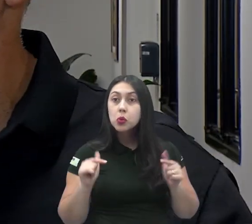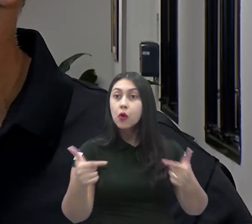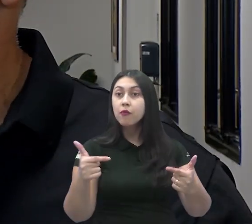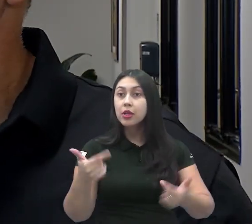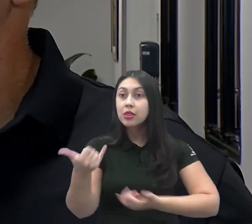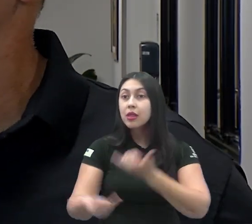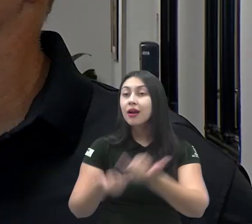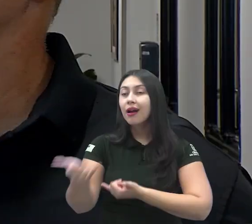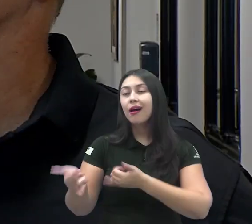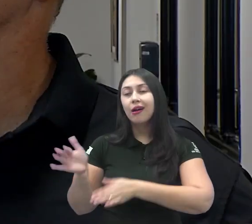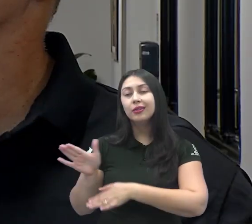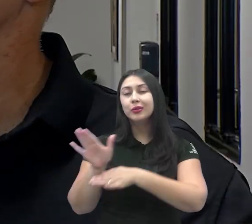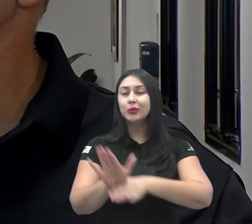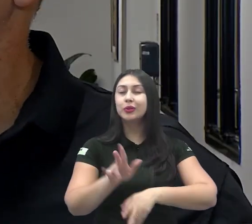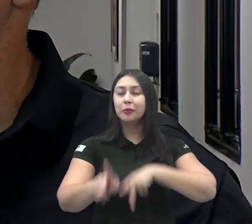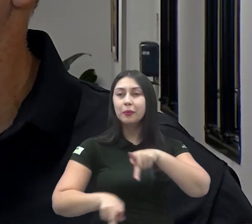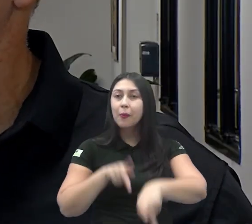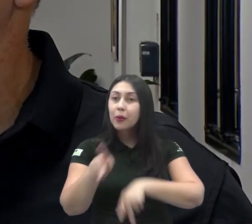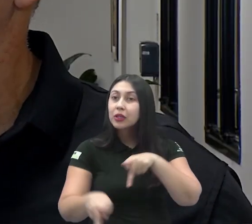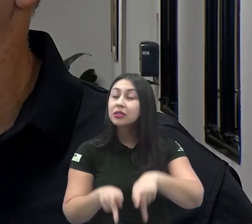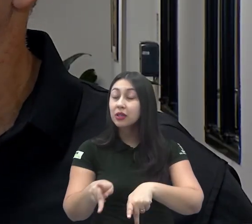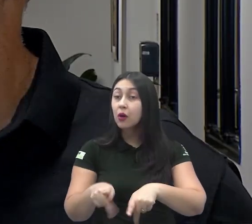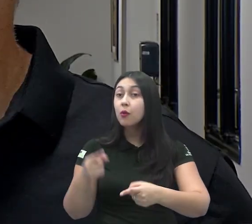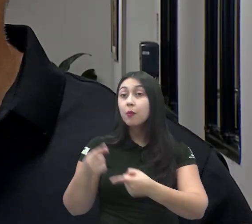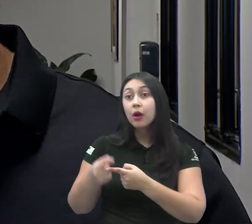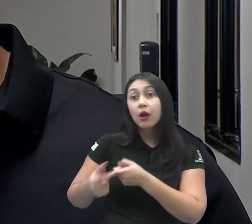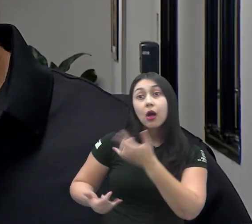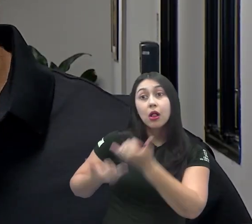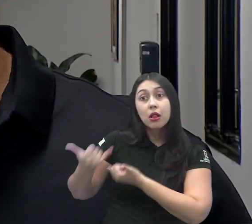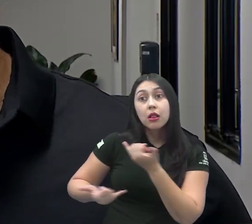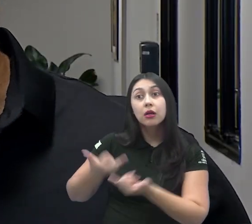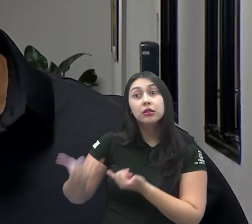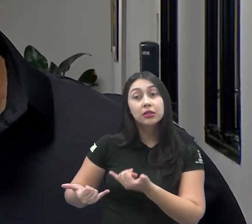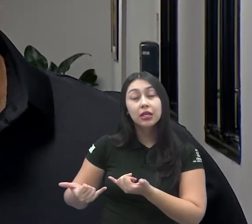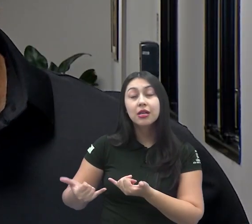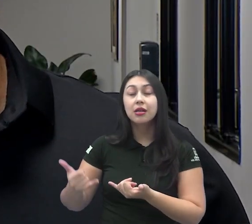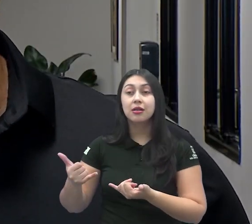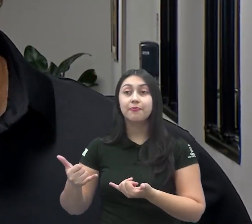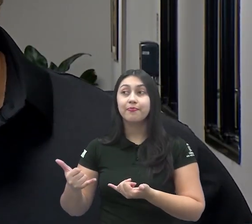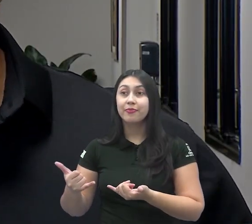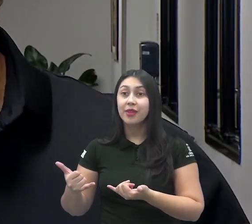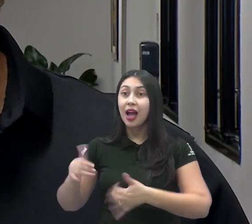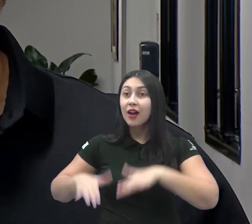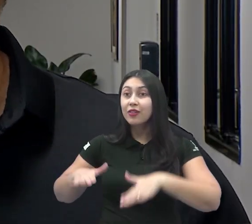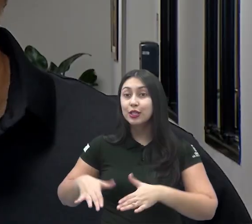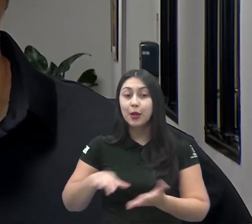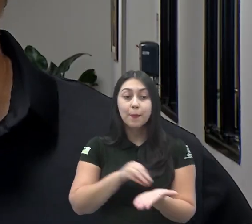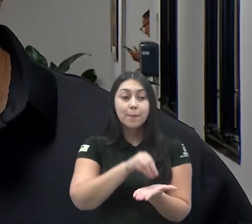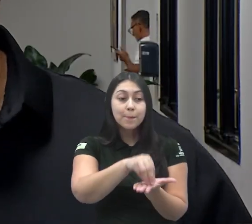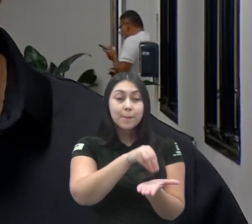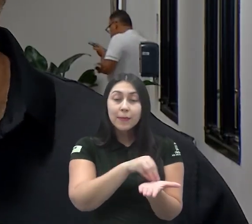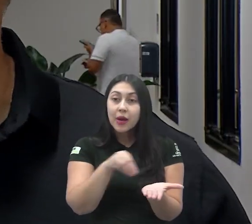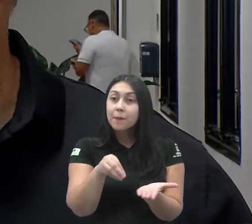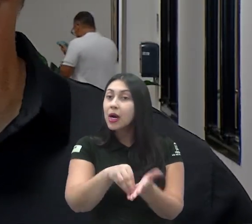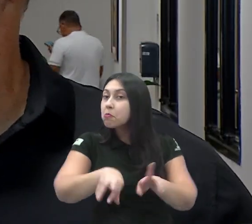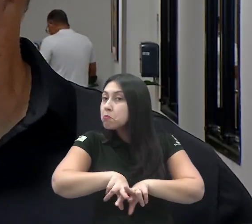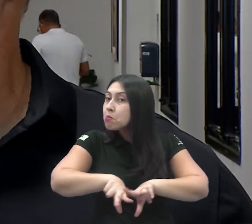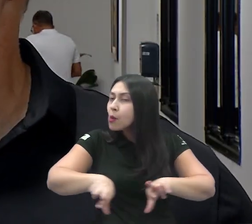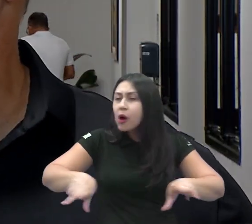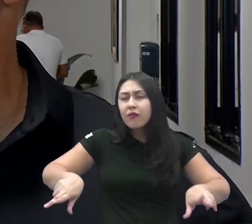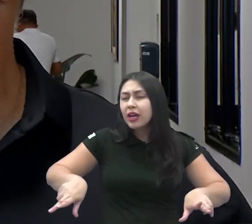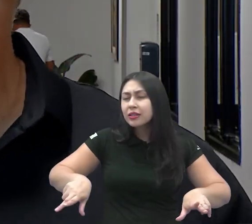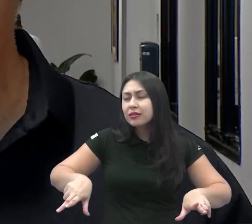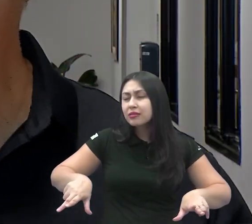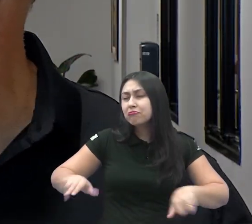de lazer, vai ajudar muito a população, né? Através do lazer, a gente são brincadeiras, são jogos,